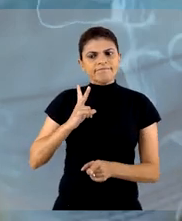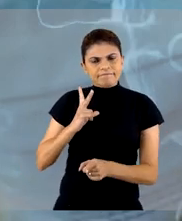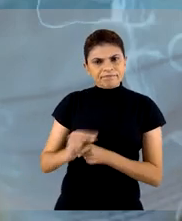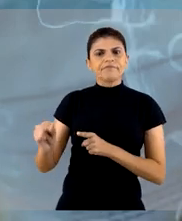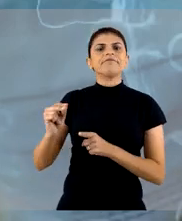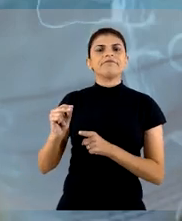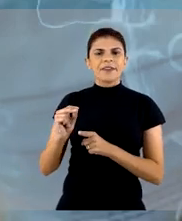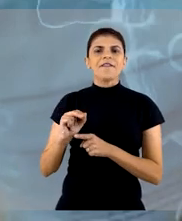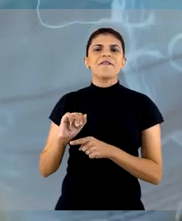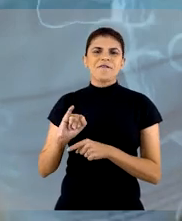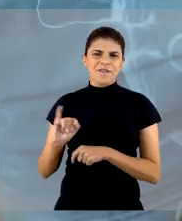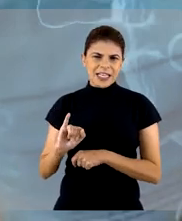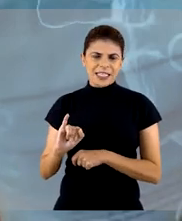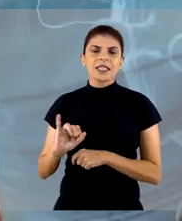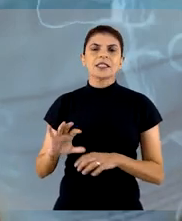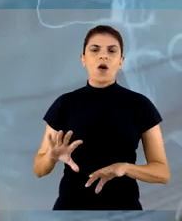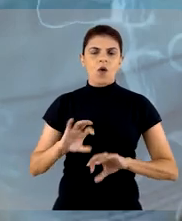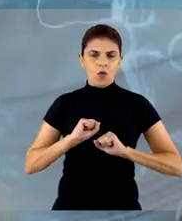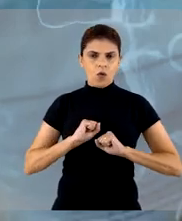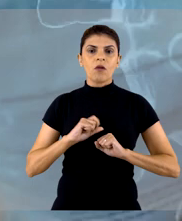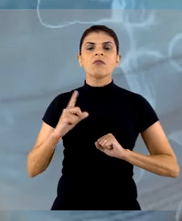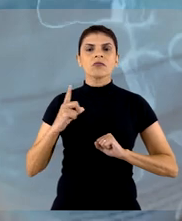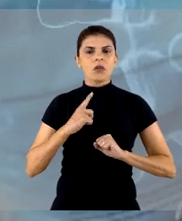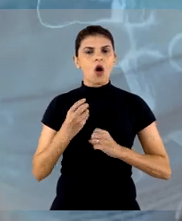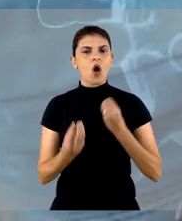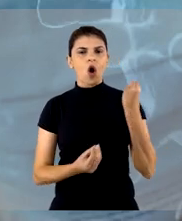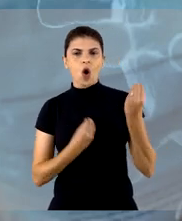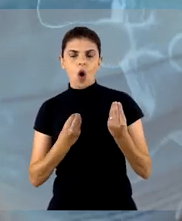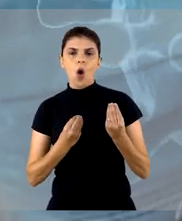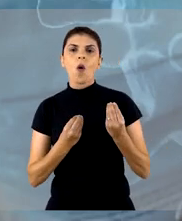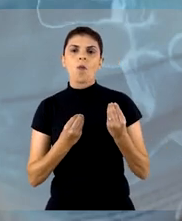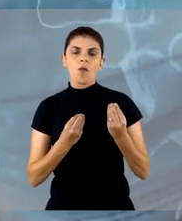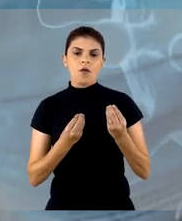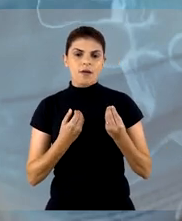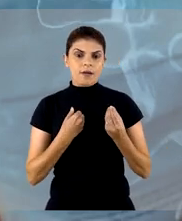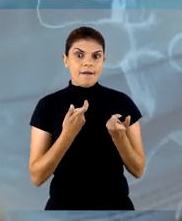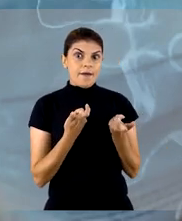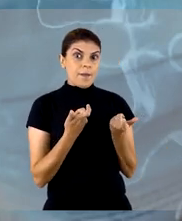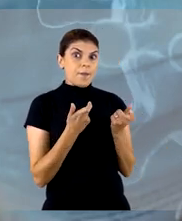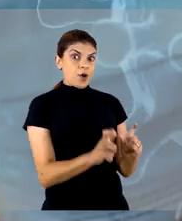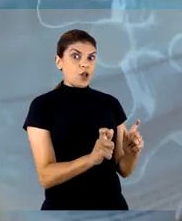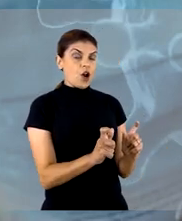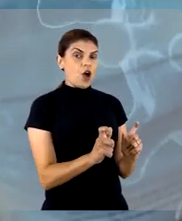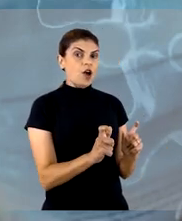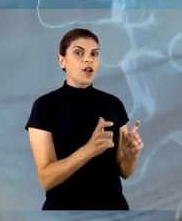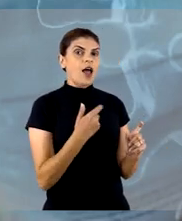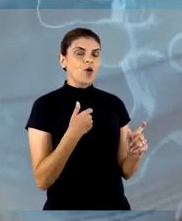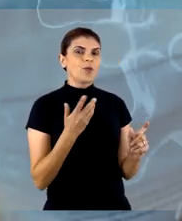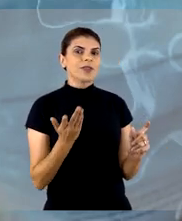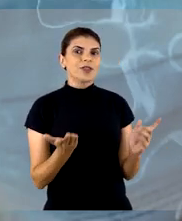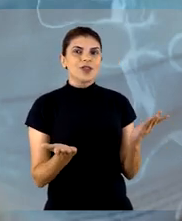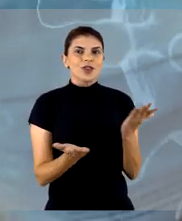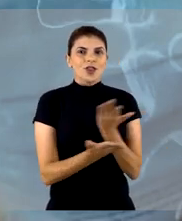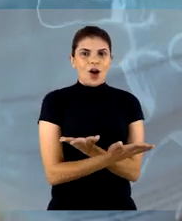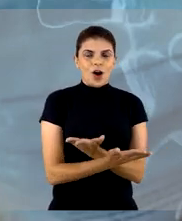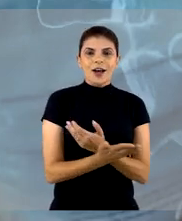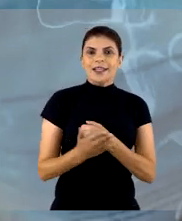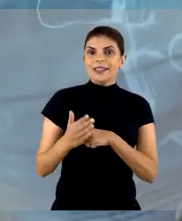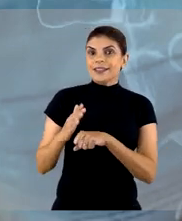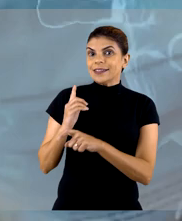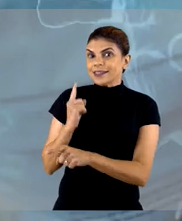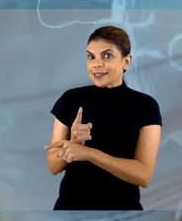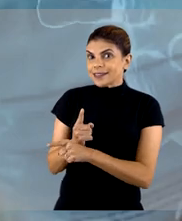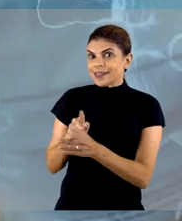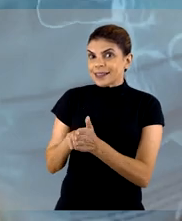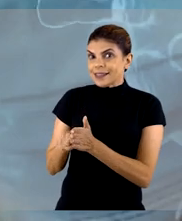agente infeccioso. E aí, eu já tenho ferramentas imunológicas. É nesse momento que a gente troca a sensibilidade